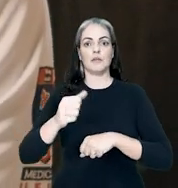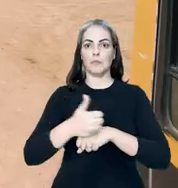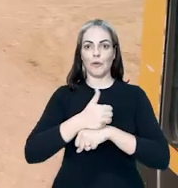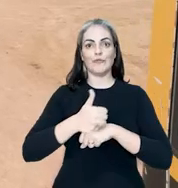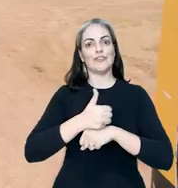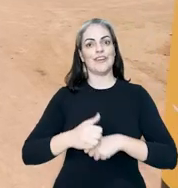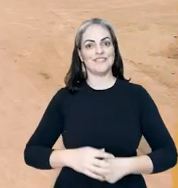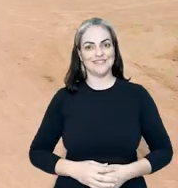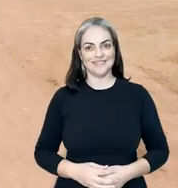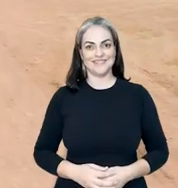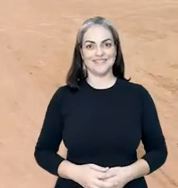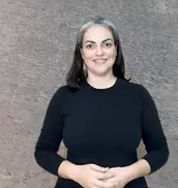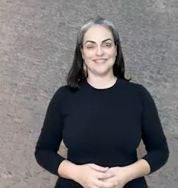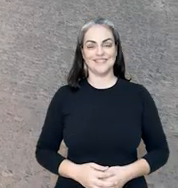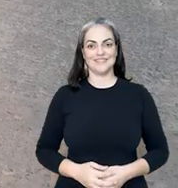né?